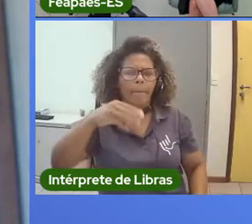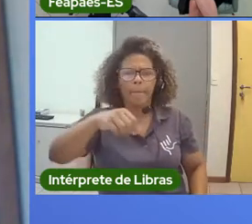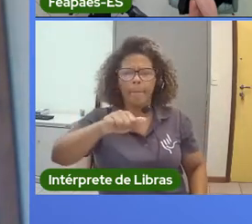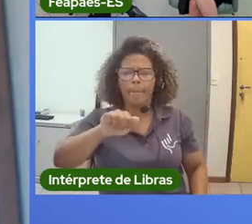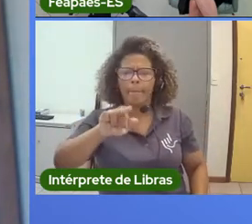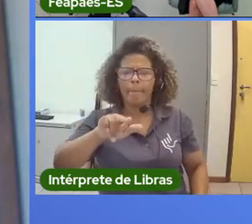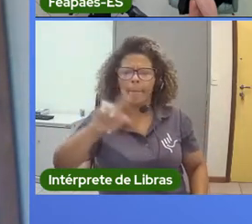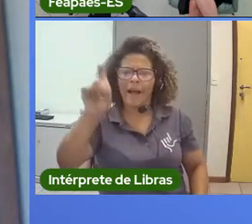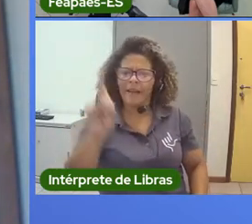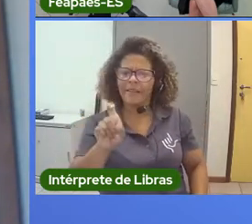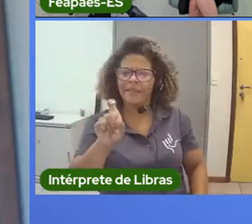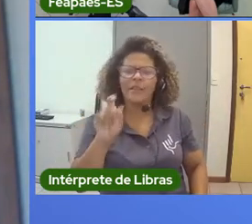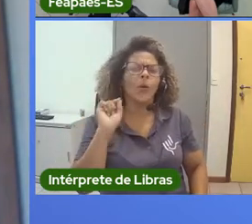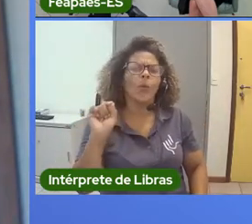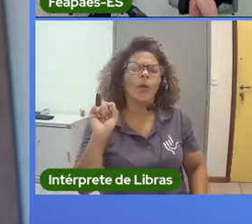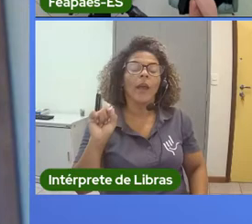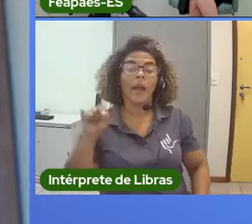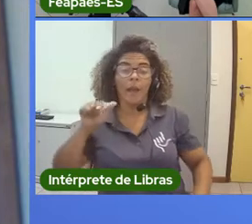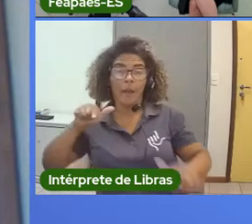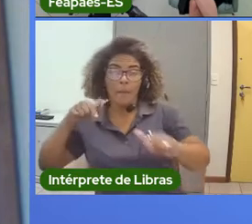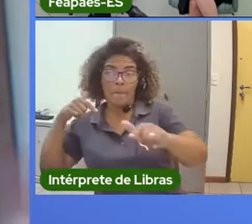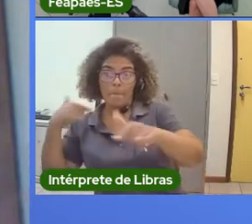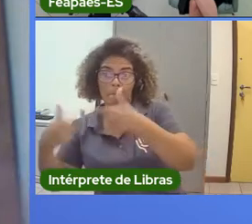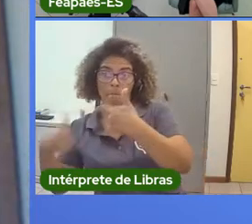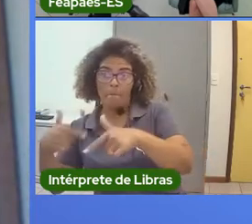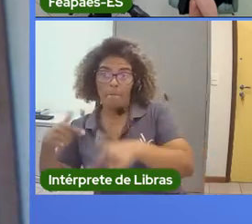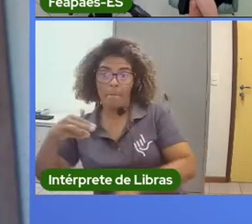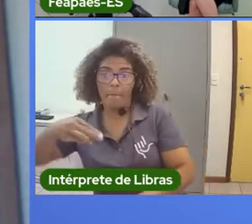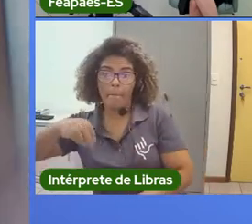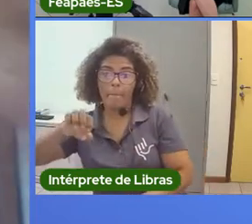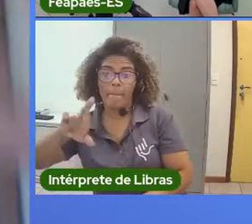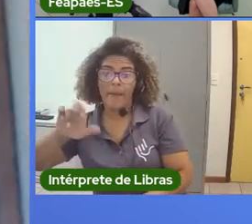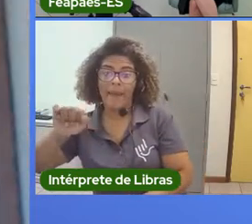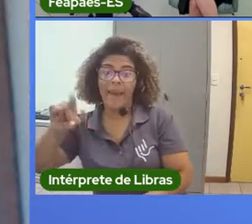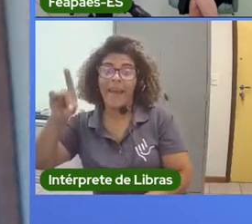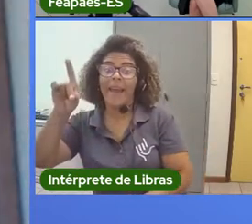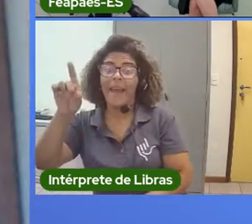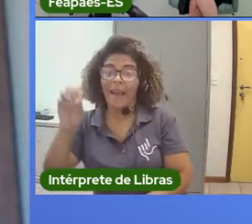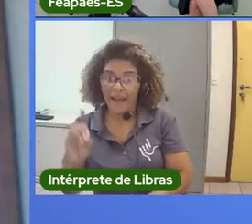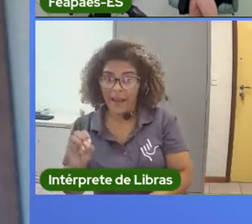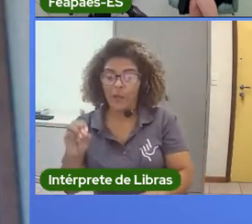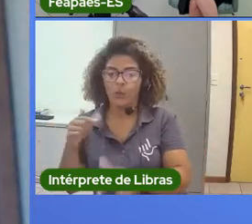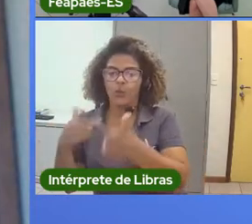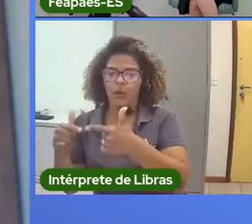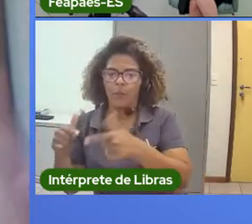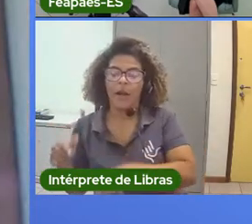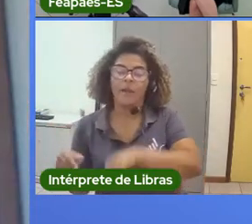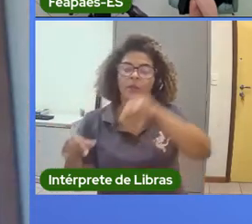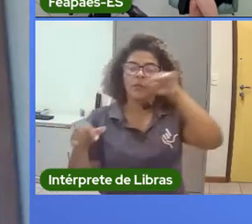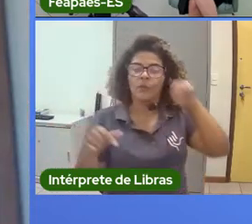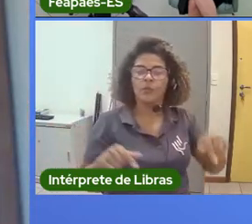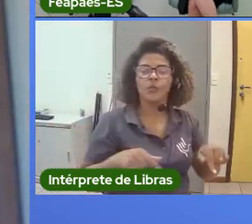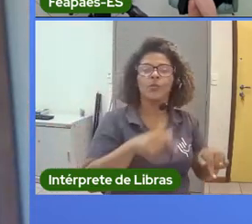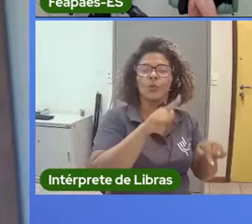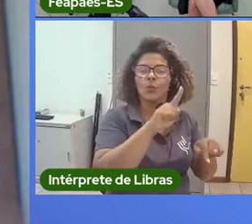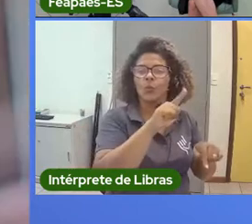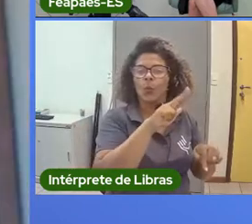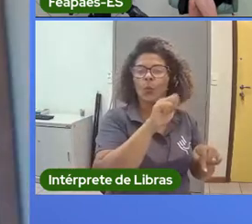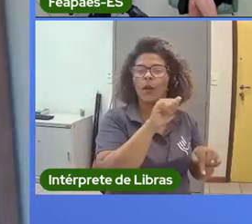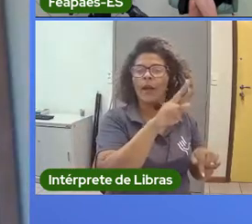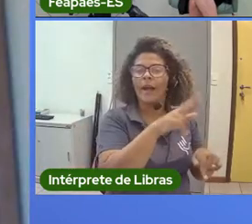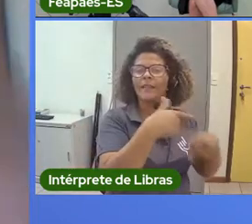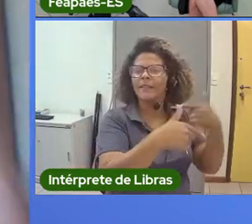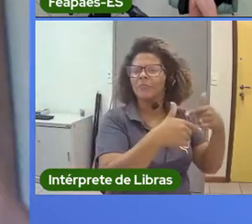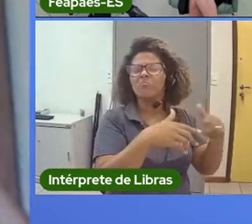que é entre mercado de trabalho e mundo do trabalho. O mundo do trabalho, na verdade, é mais amplo do que o mercado de trabalho, quando a gente entende que